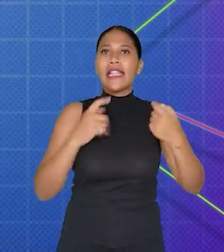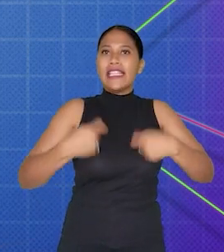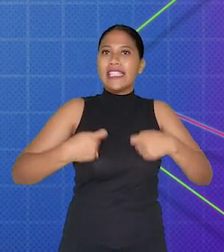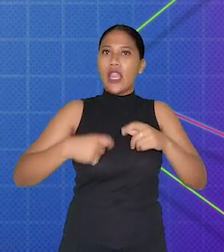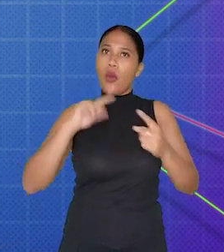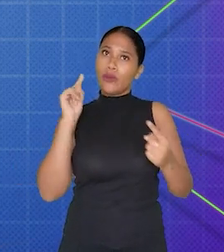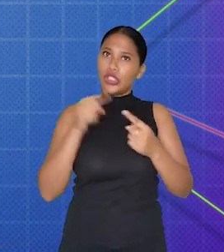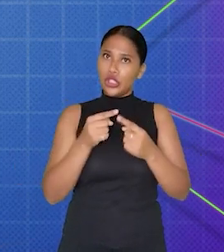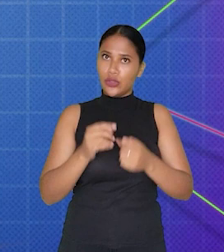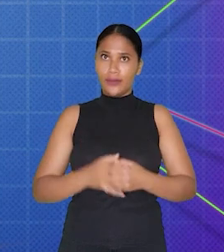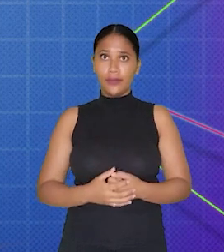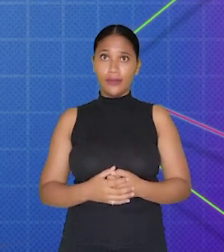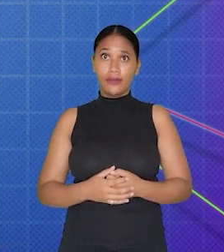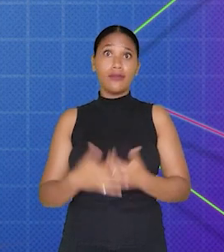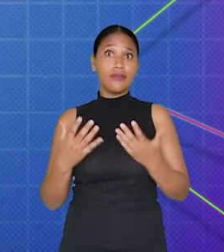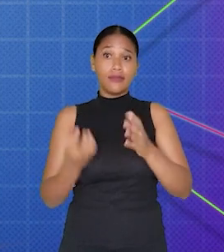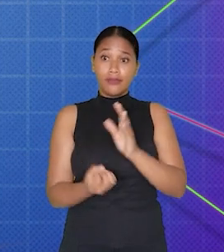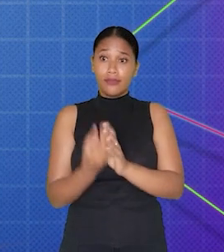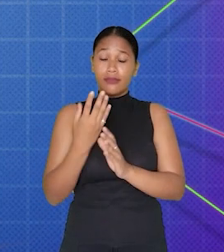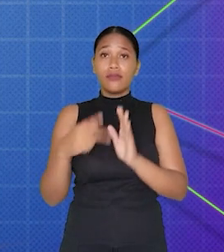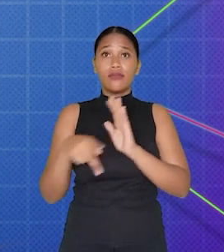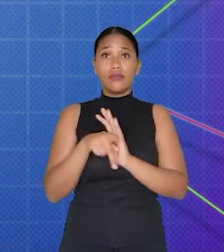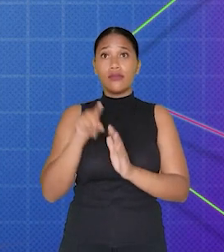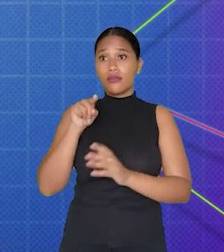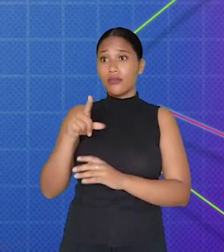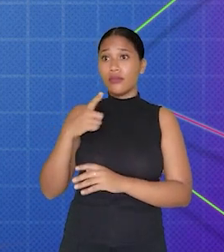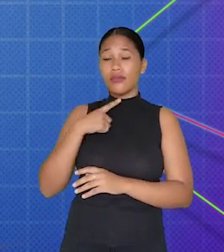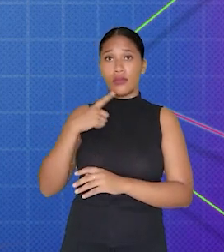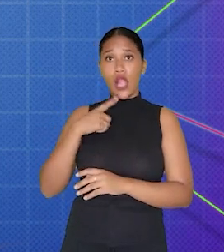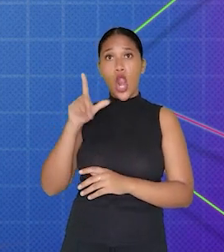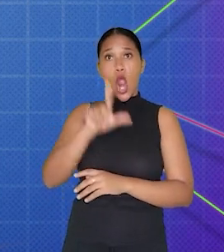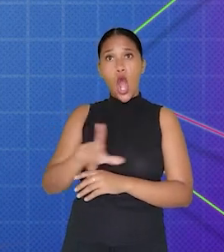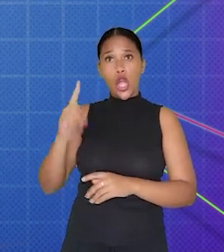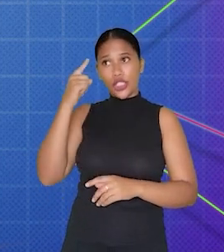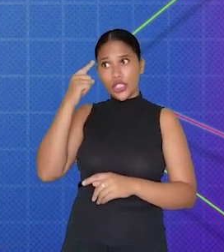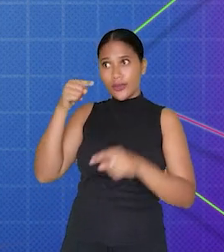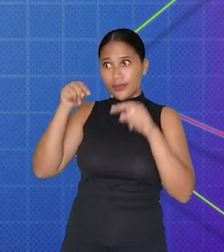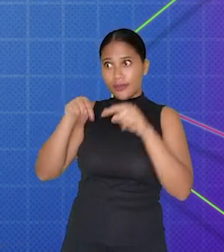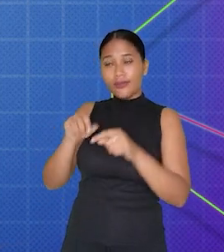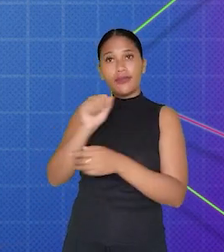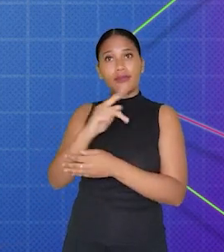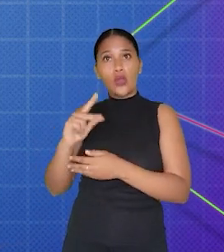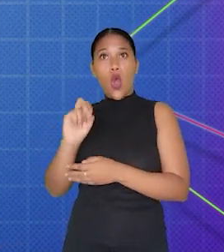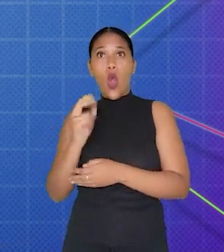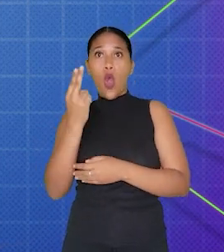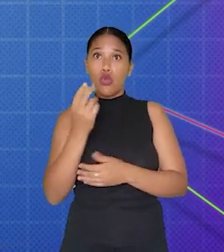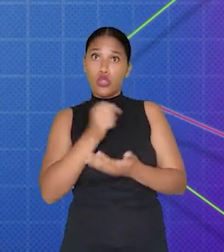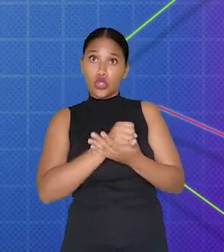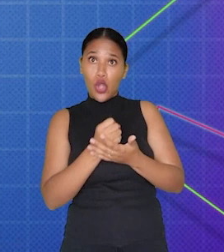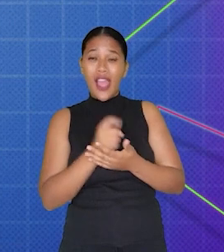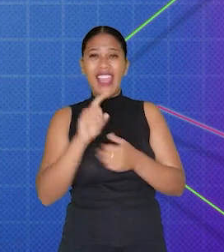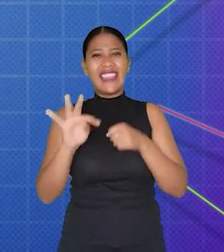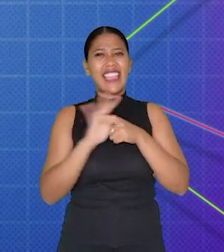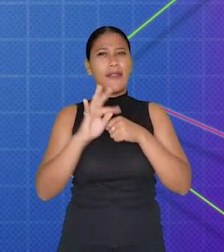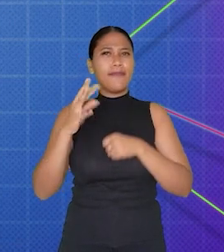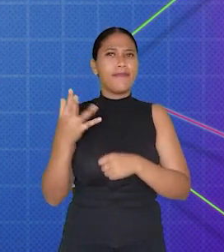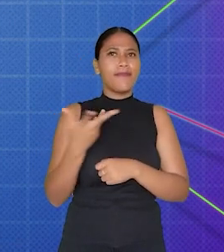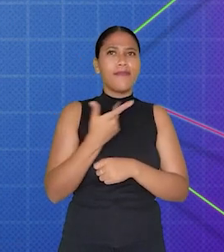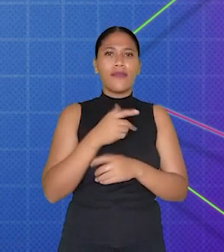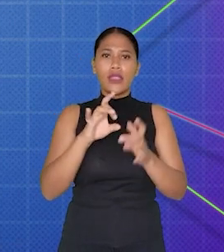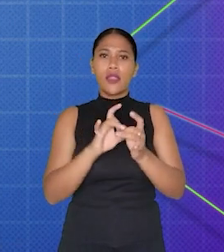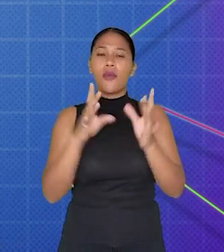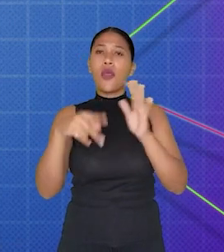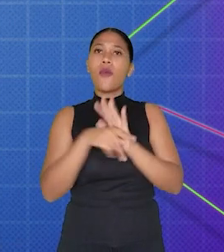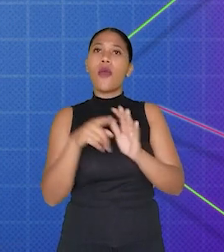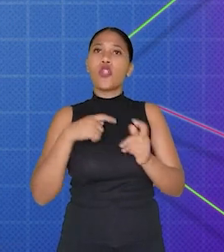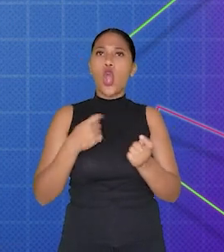etapas necessárias para alcançar determinados objetivos. A criação do diagrama de fluxo para a lógica interna de um aplicativo ou jogo é uma técnica